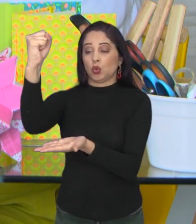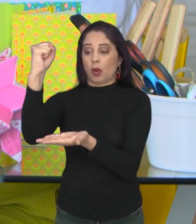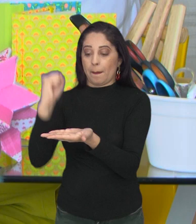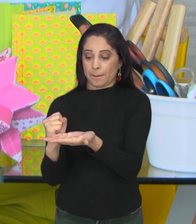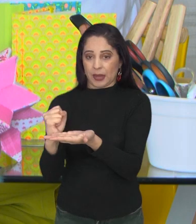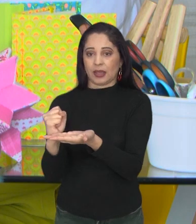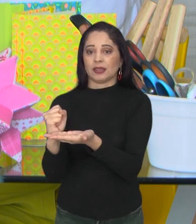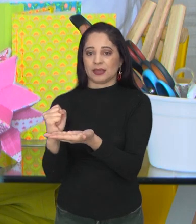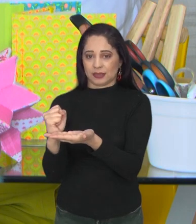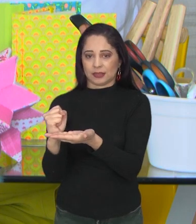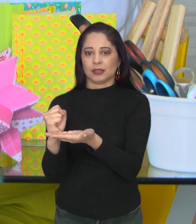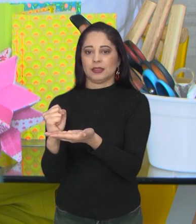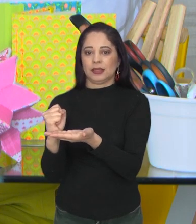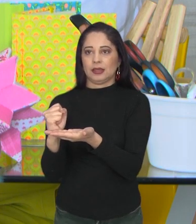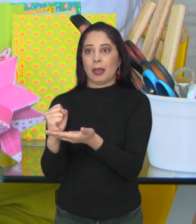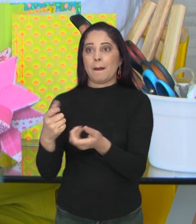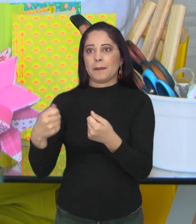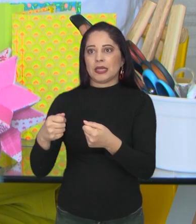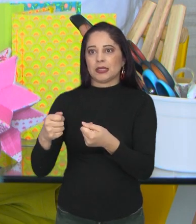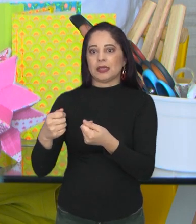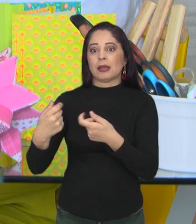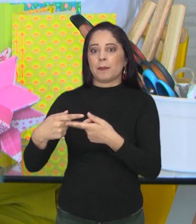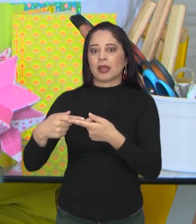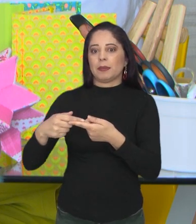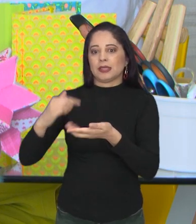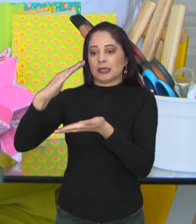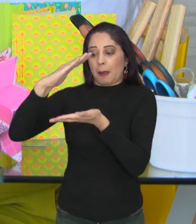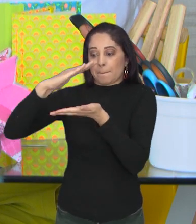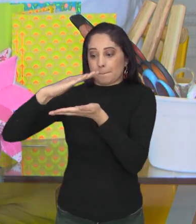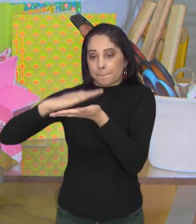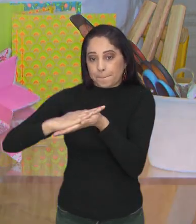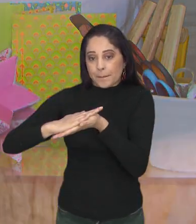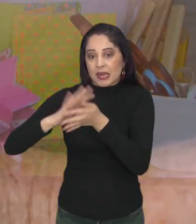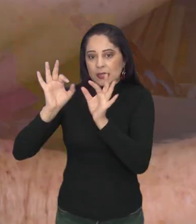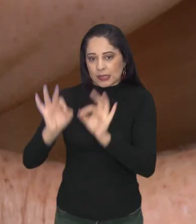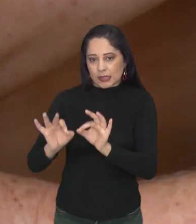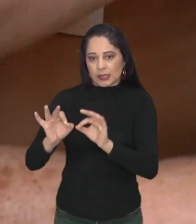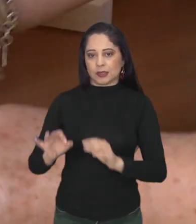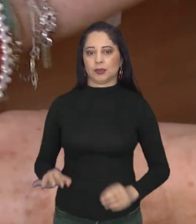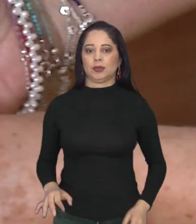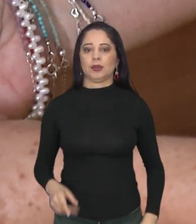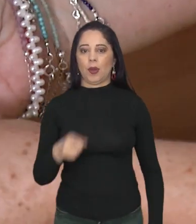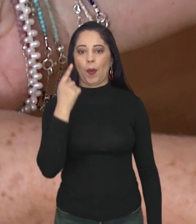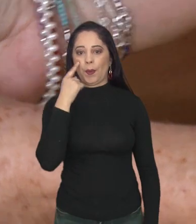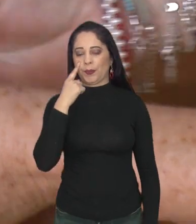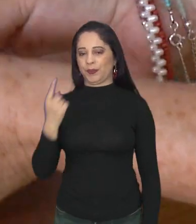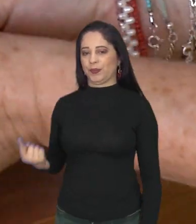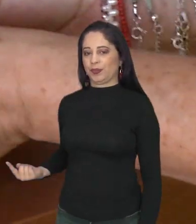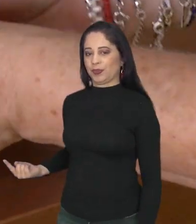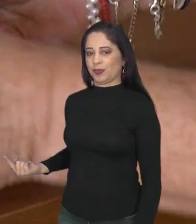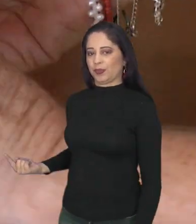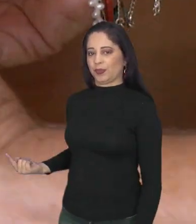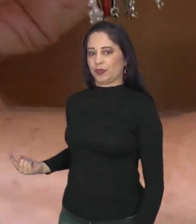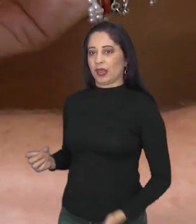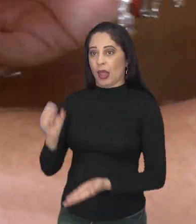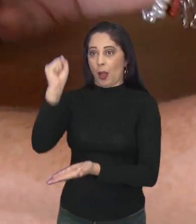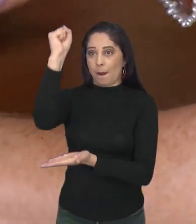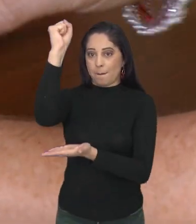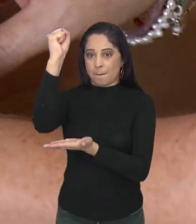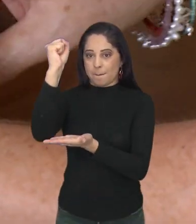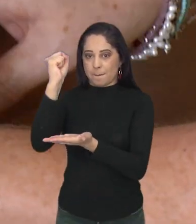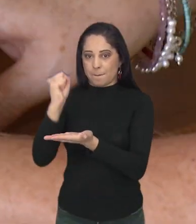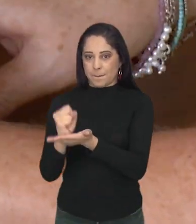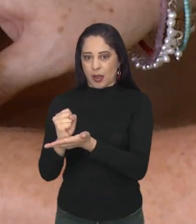maior para que esse papel ele molde e fique exatamente como eu quero assim tá a gente vai precisar